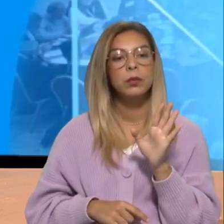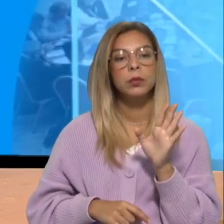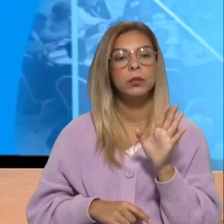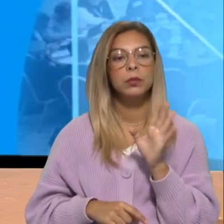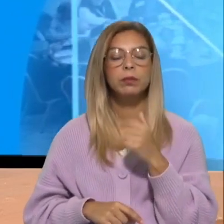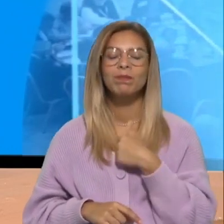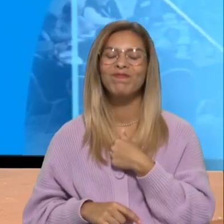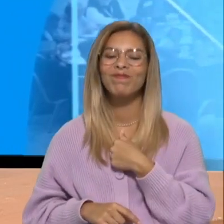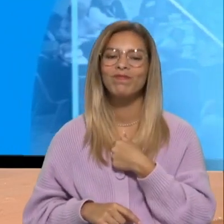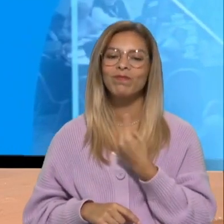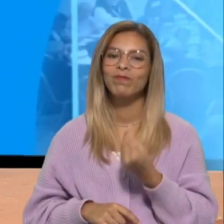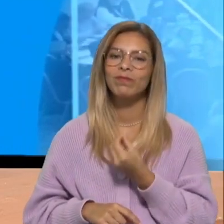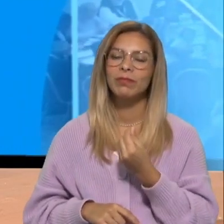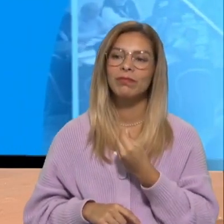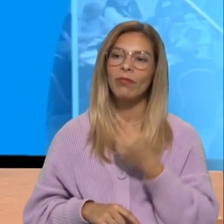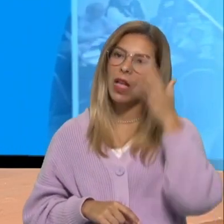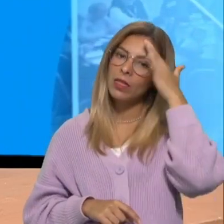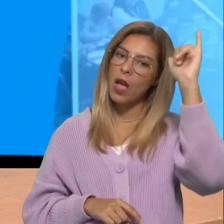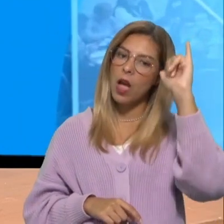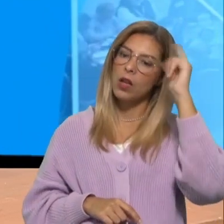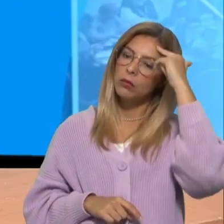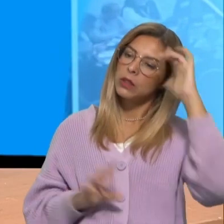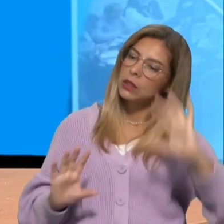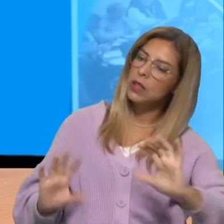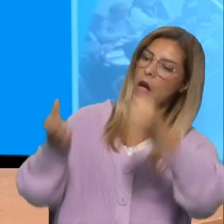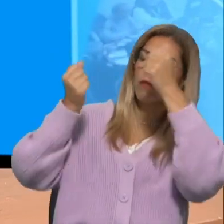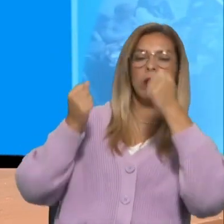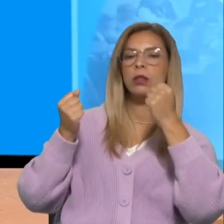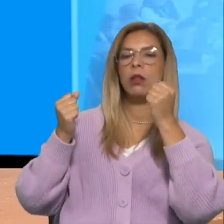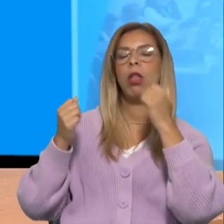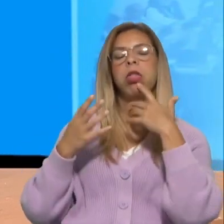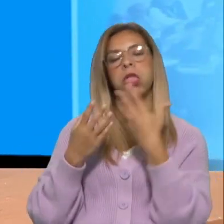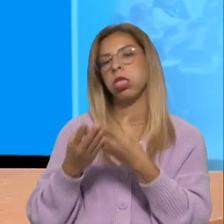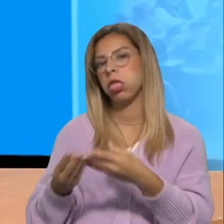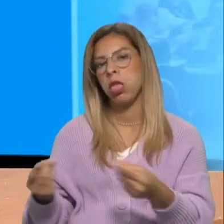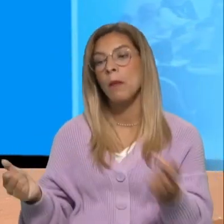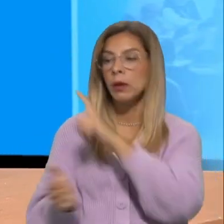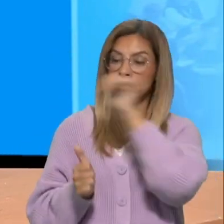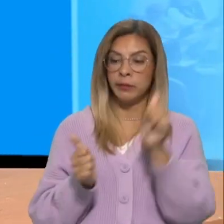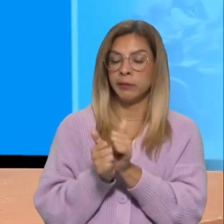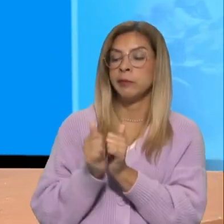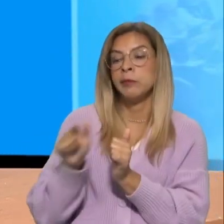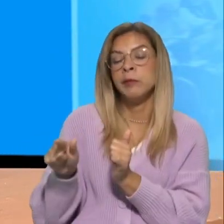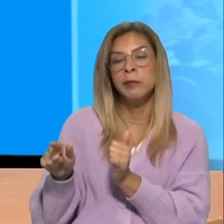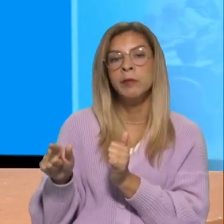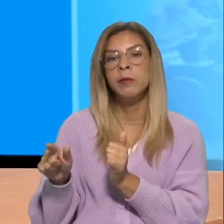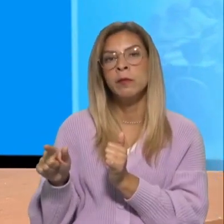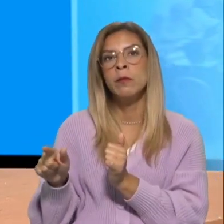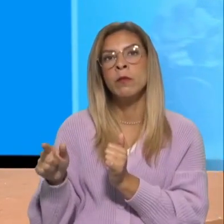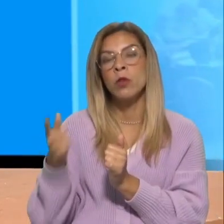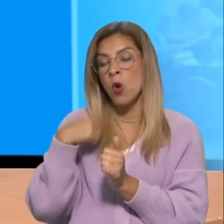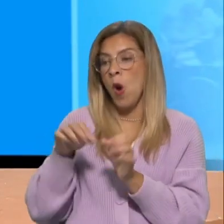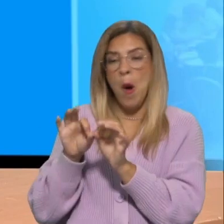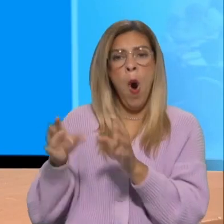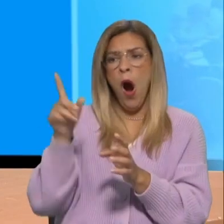perdemos essa ideia inicial da salvação. E depois a pessoa que está ao nosso lado é uma pessoa como nós. E quando nós dizemos que é como nós,